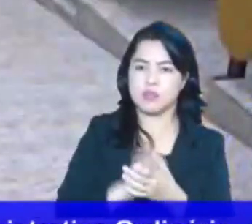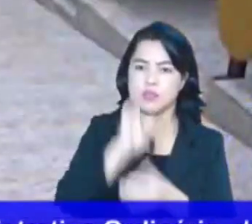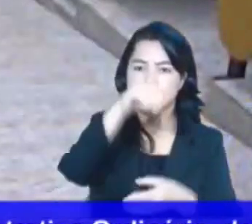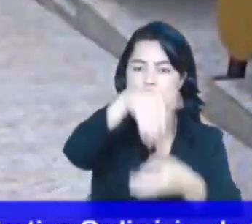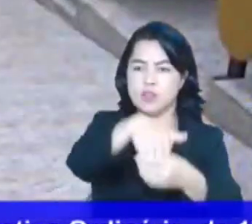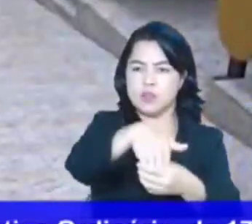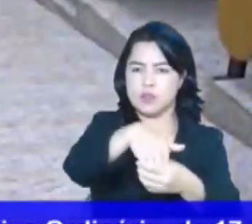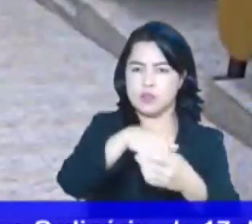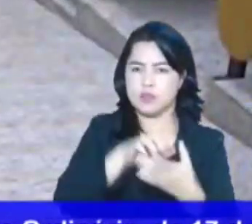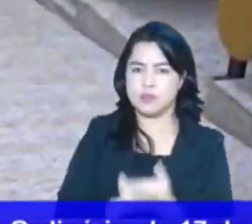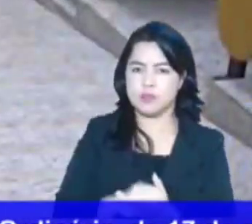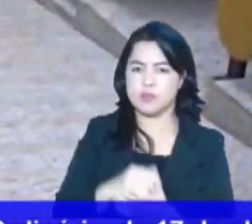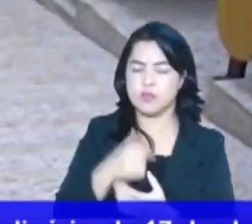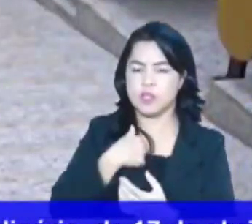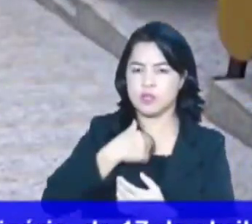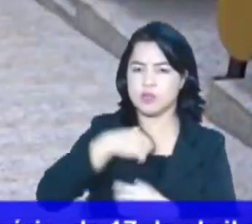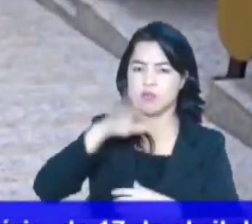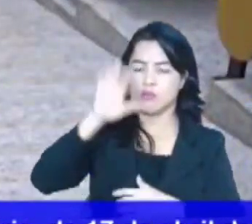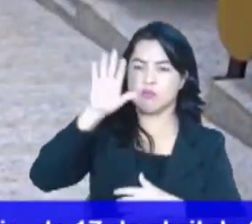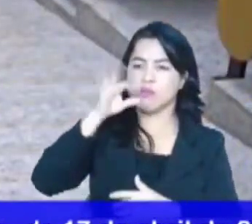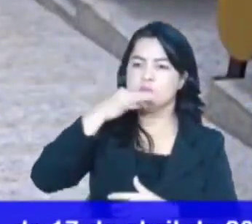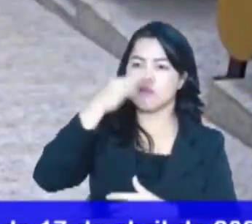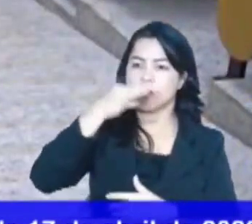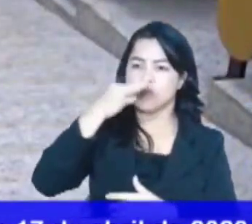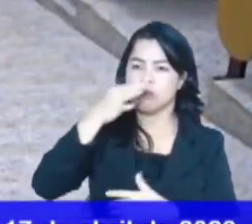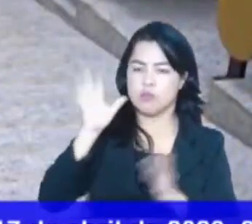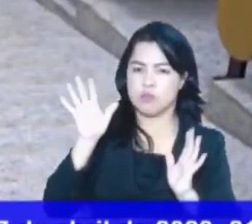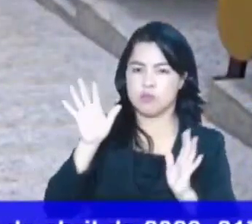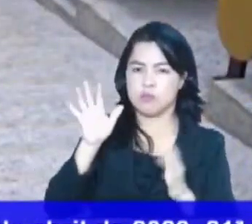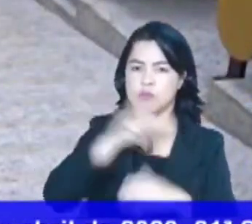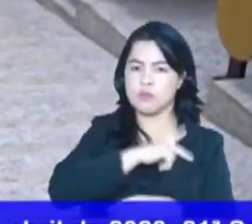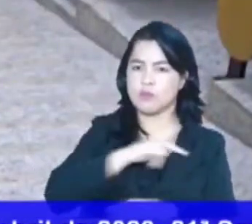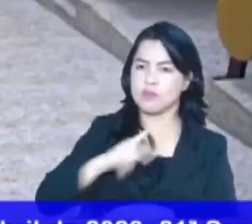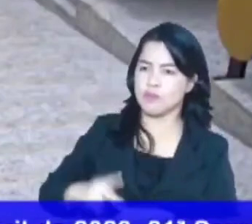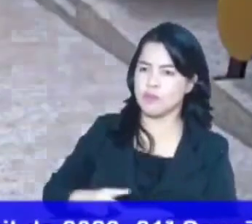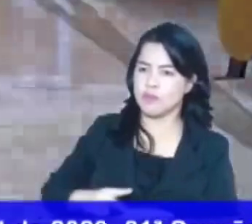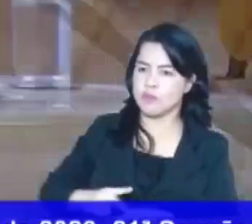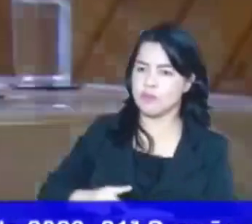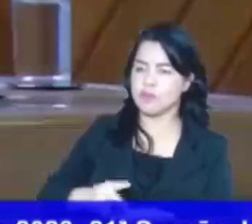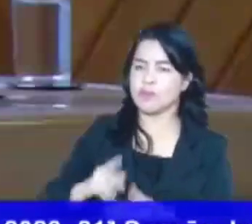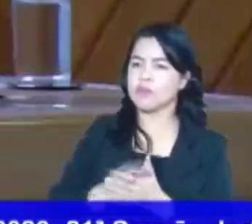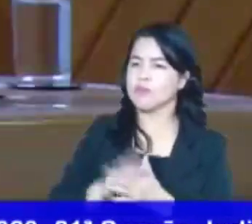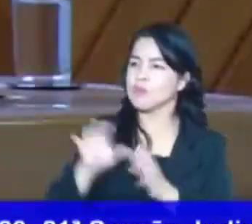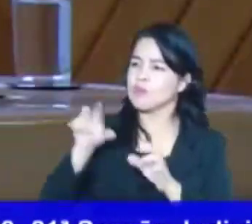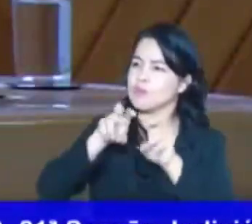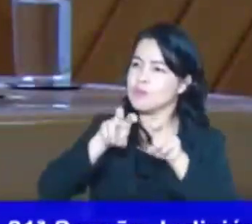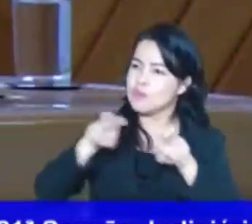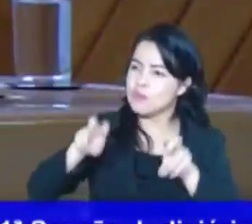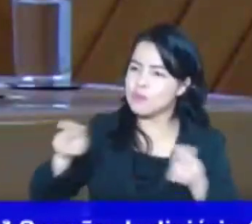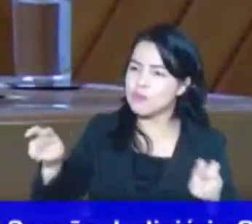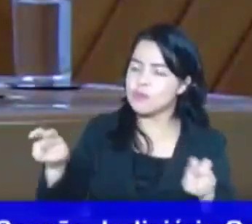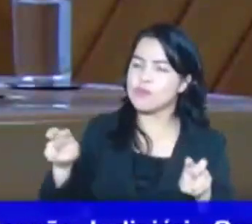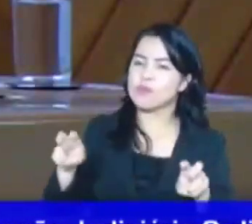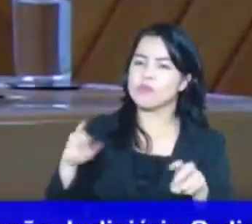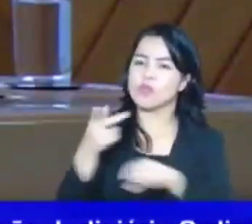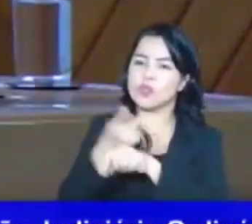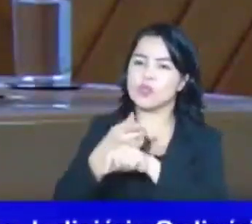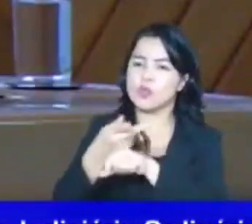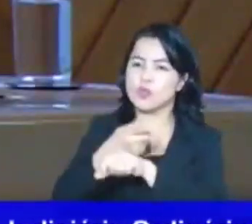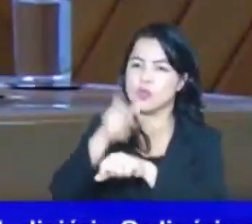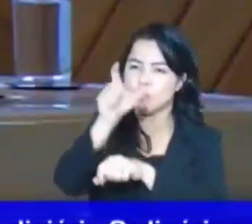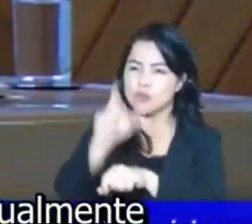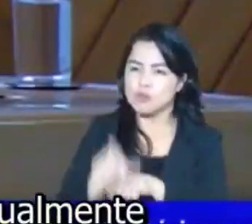ampla do plenário. Estou com a palavra, presidente? Sim. Senhor presidente, Lúcio Pares, senhor Foco desembargador